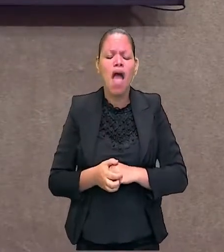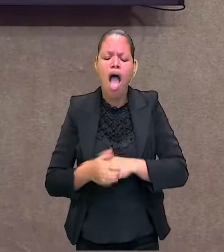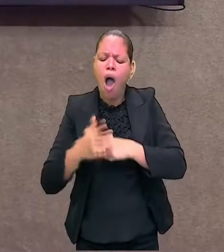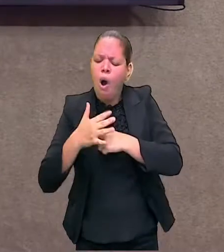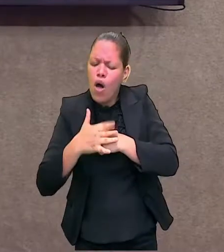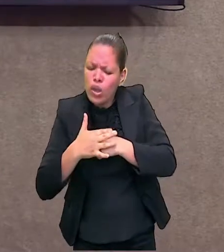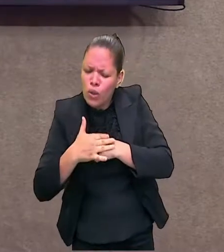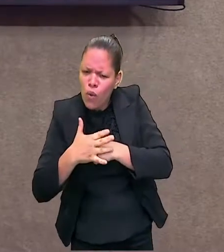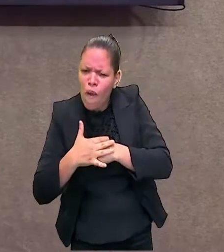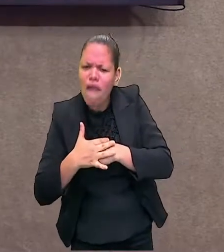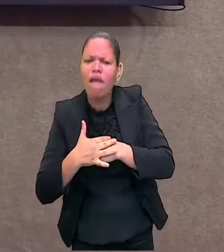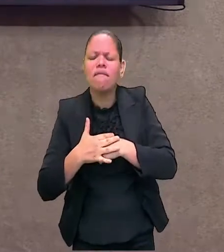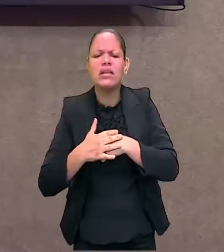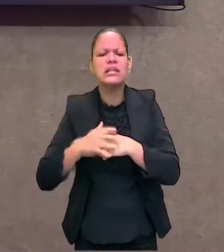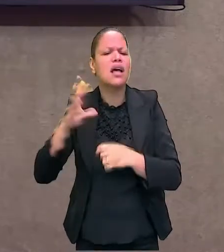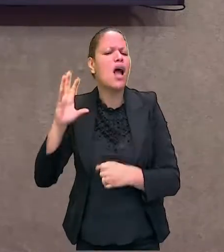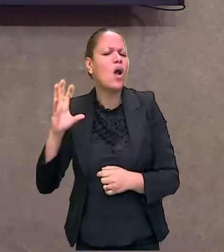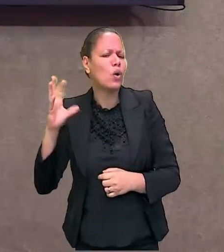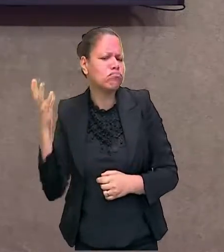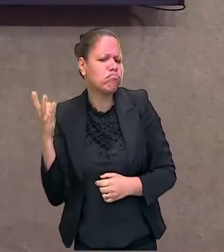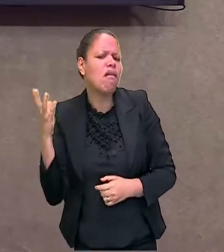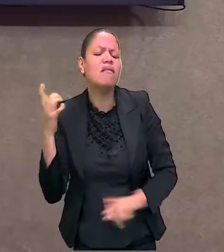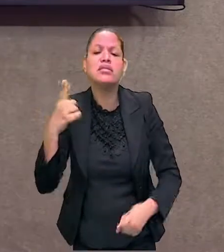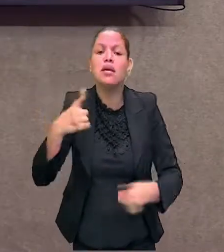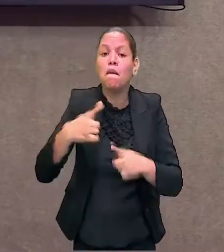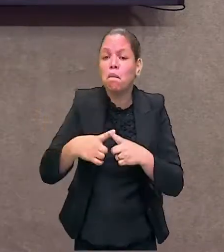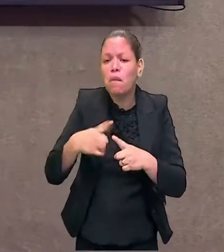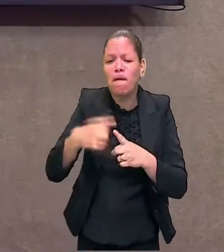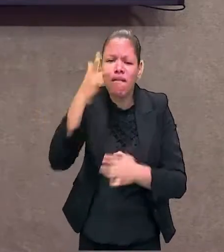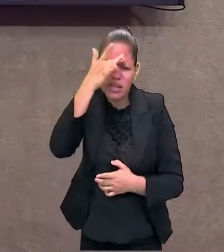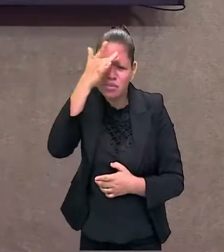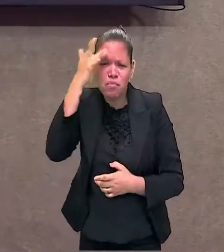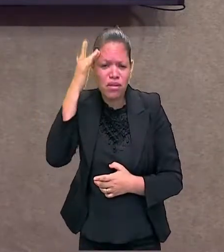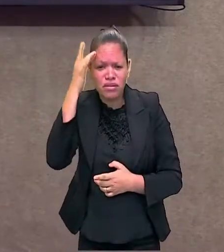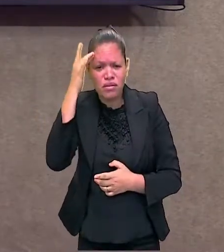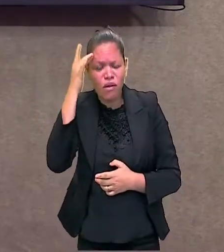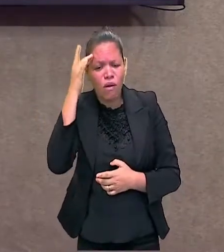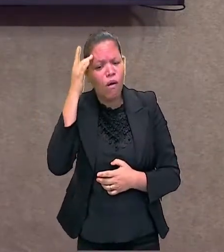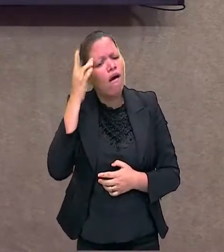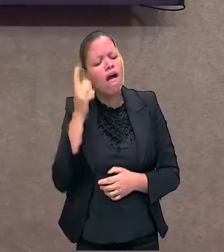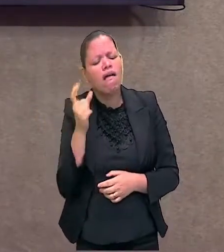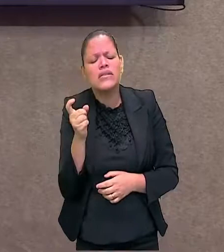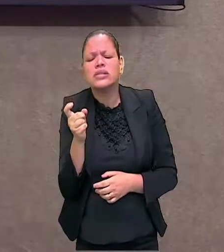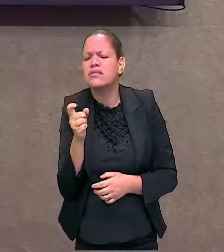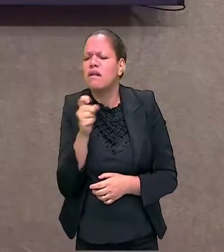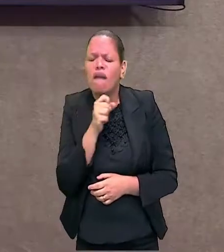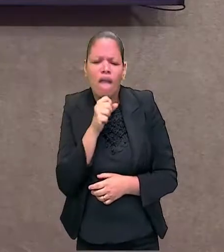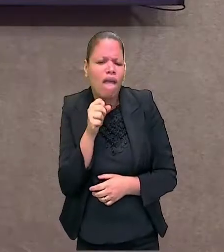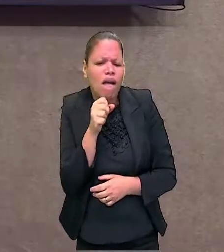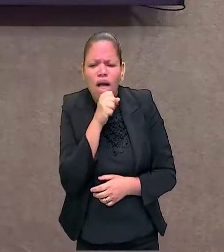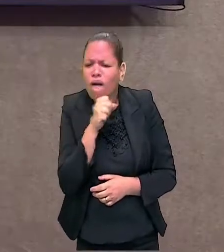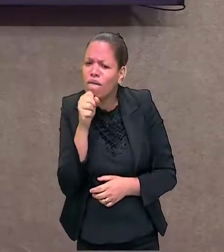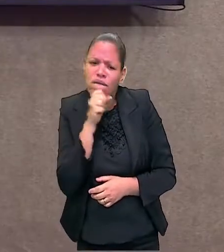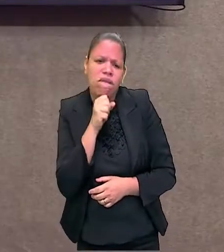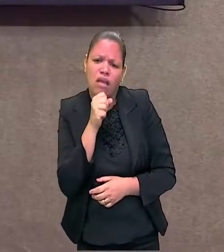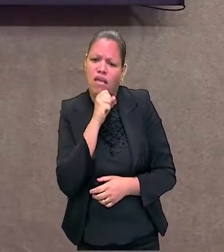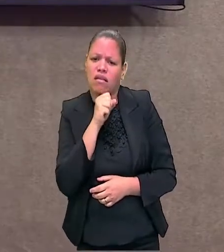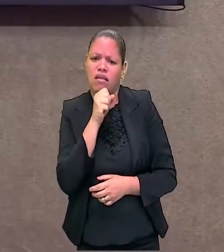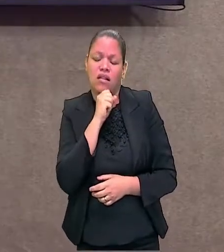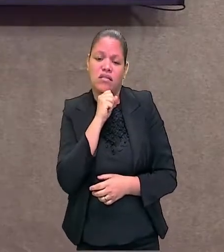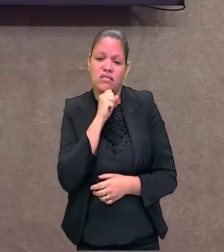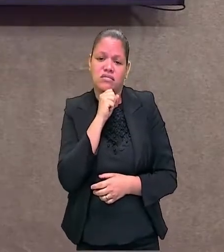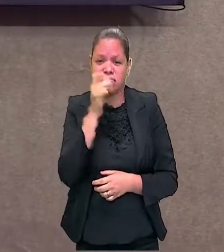das pessoas. Nem todas as pessoas, depois dos 40 anos, depois dos 50,